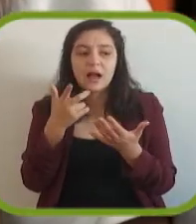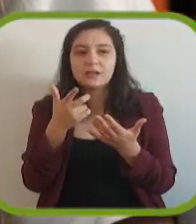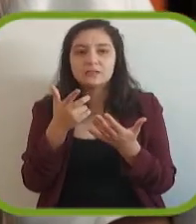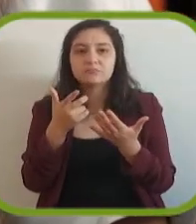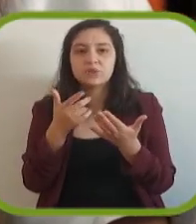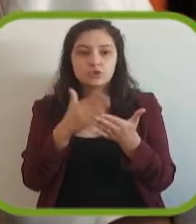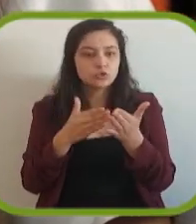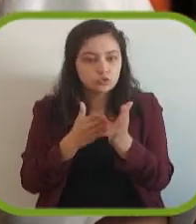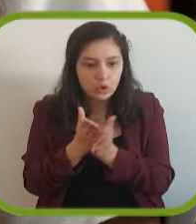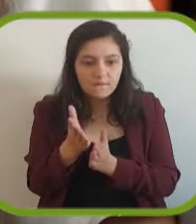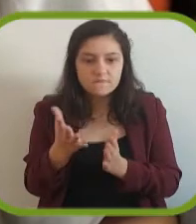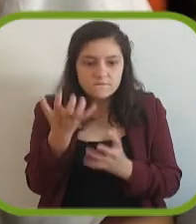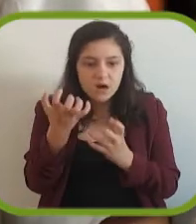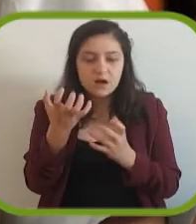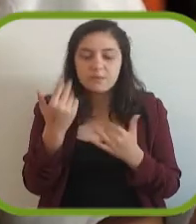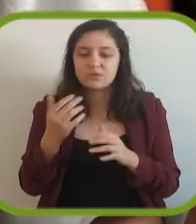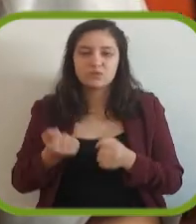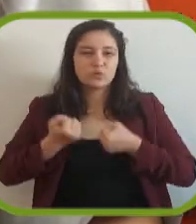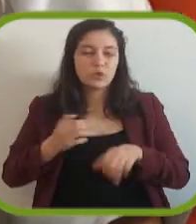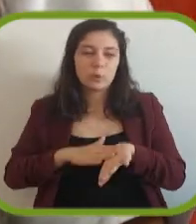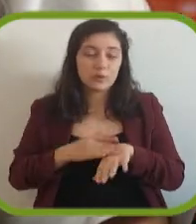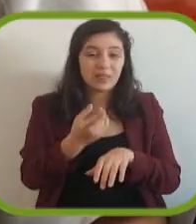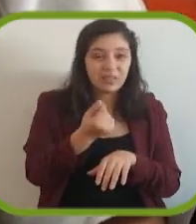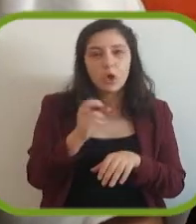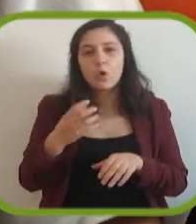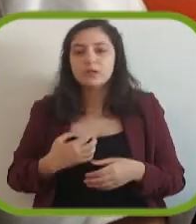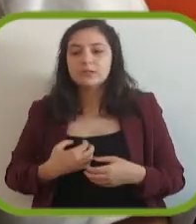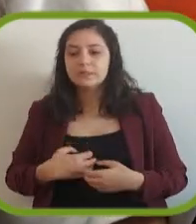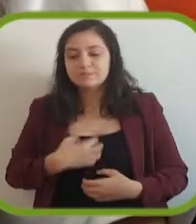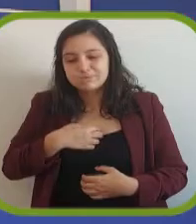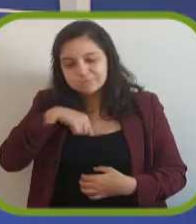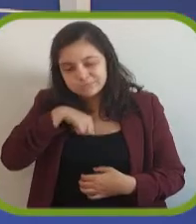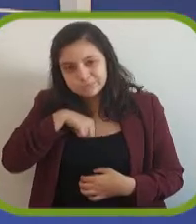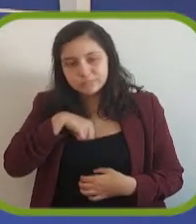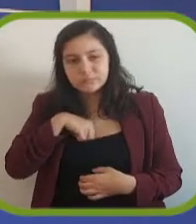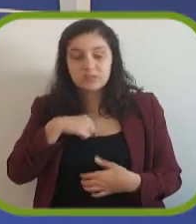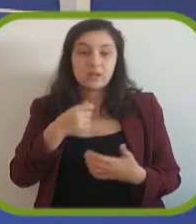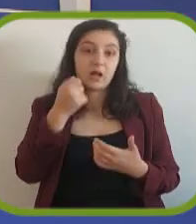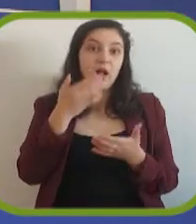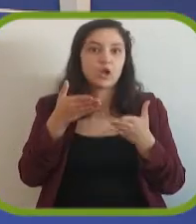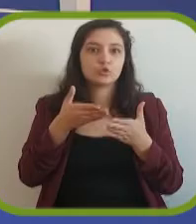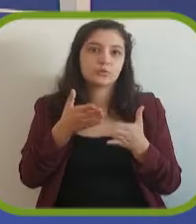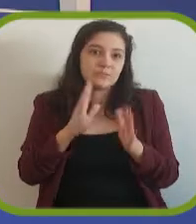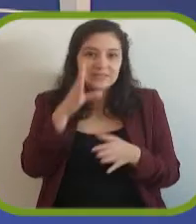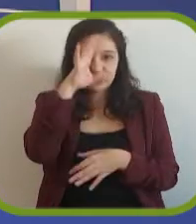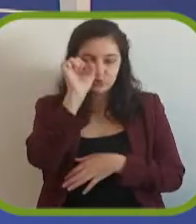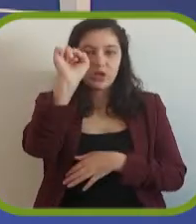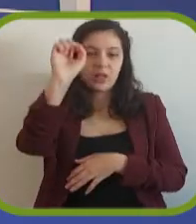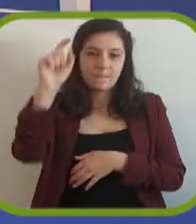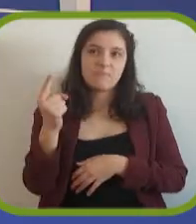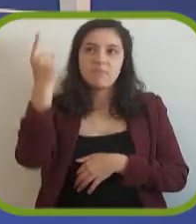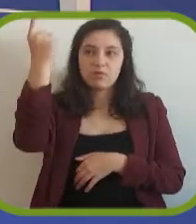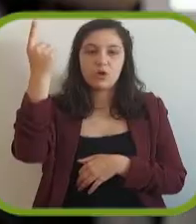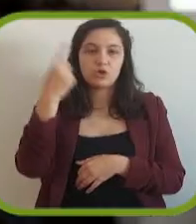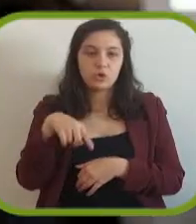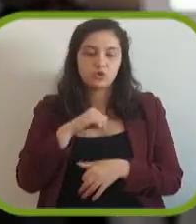os estudos, mas não consegue, seja por fatores monetários ou emocionais? Bom, quem deve ajudar deve ser o Estado, em primeiro lugar.